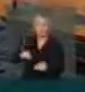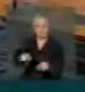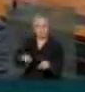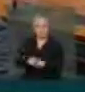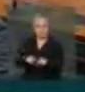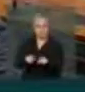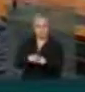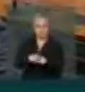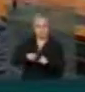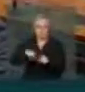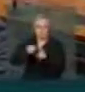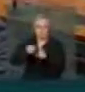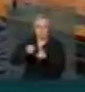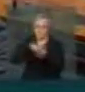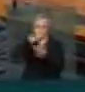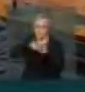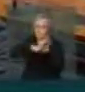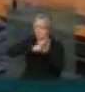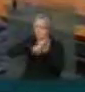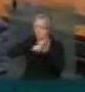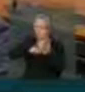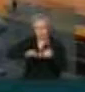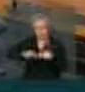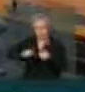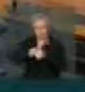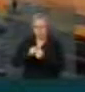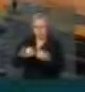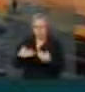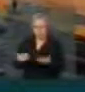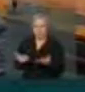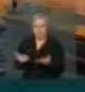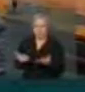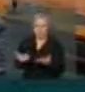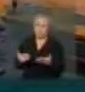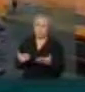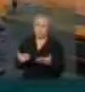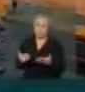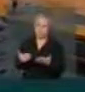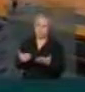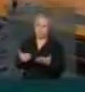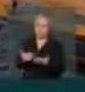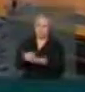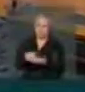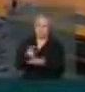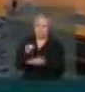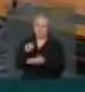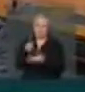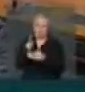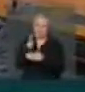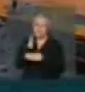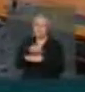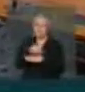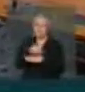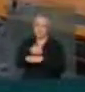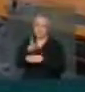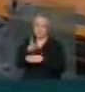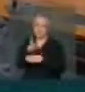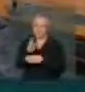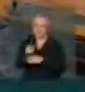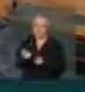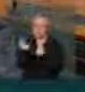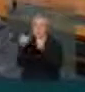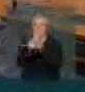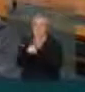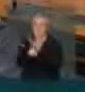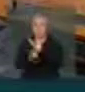além dos tributos mencionados aqui, com tarifas que não são tributos, que vão direto para a rentabilidade das operadoras. A gente